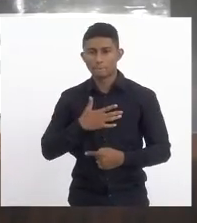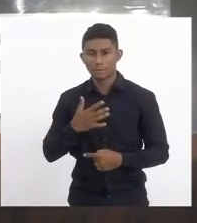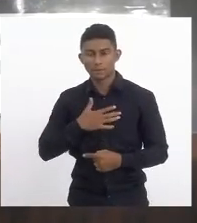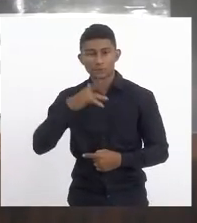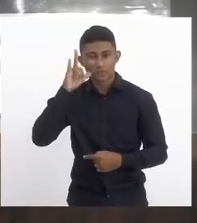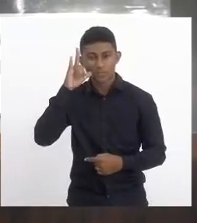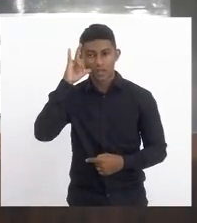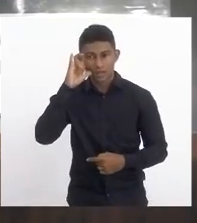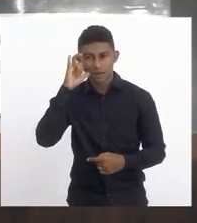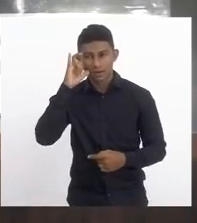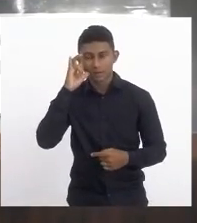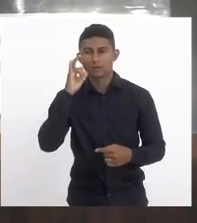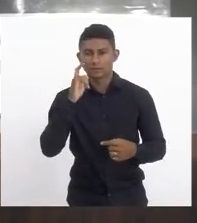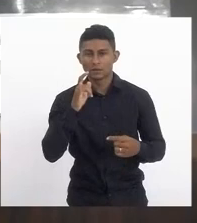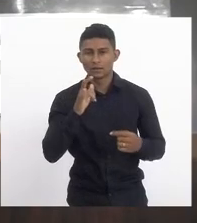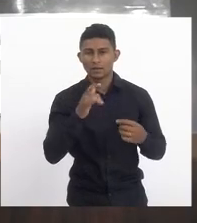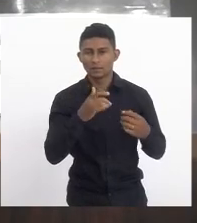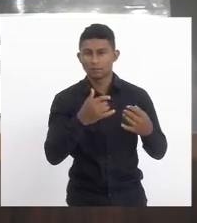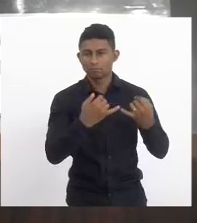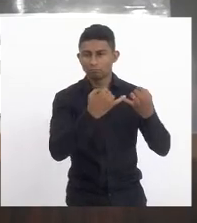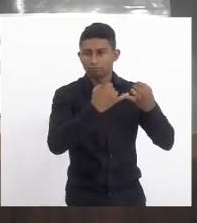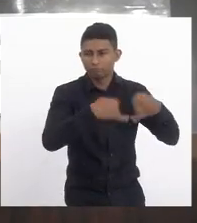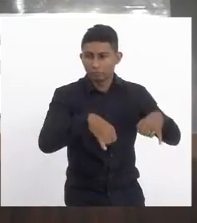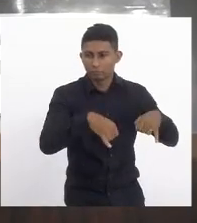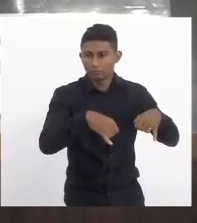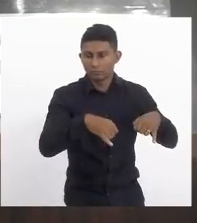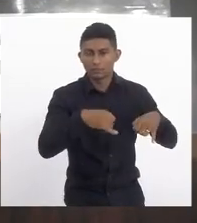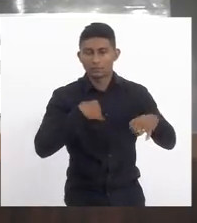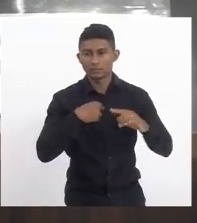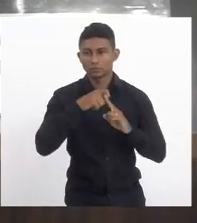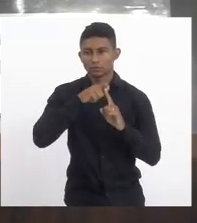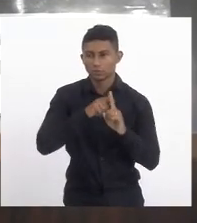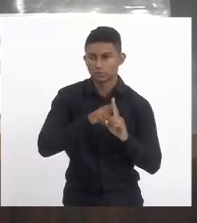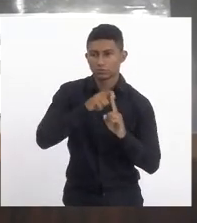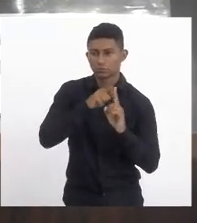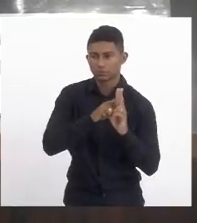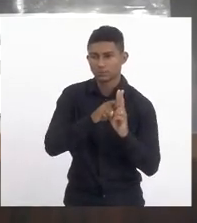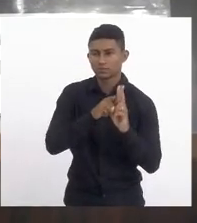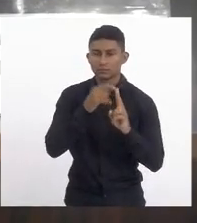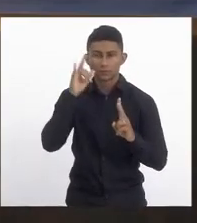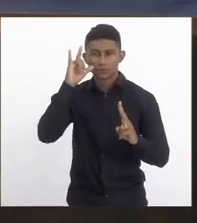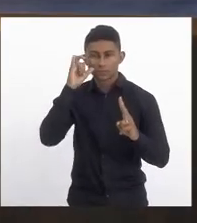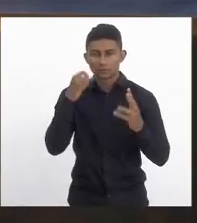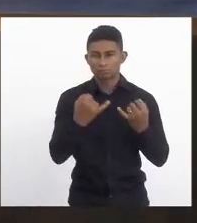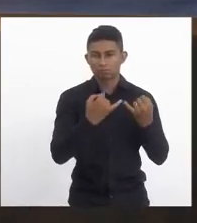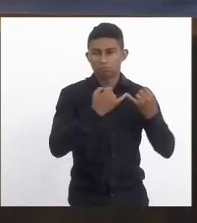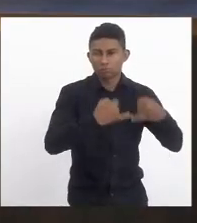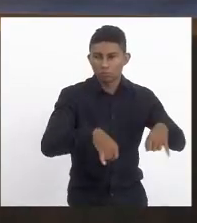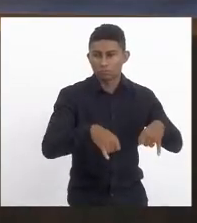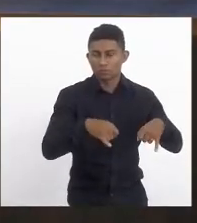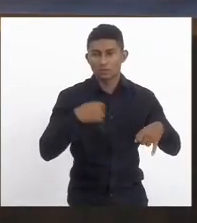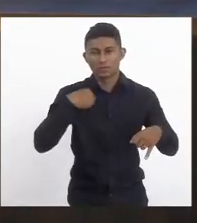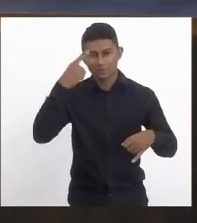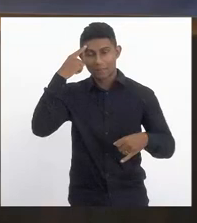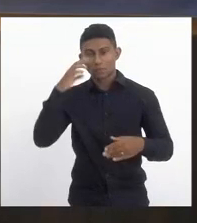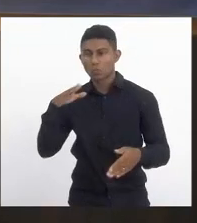até a última quarta-feira, a última quinta-feira. Ficamos 2 meses fora do ar. Foi a última postagem que eu fiz